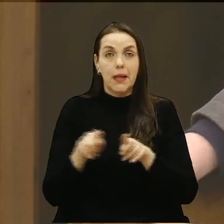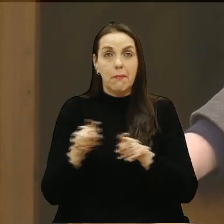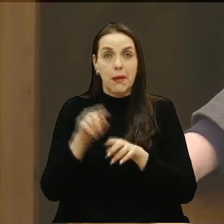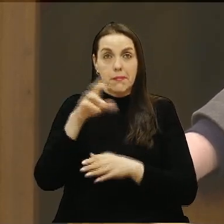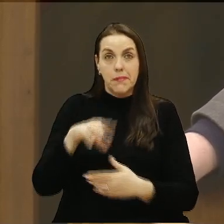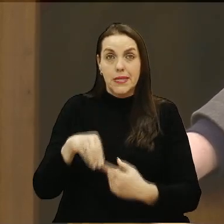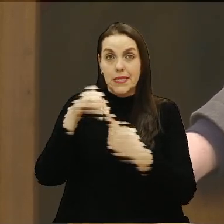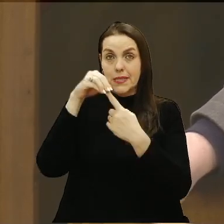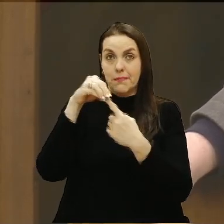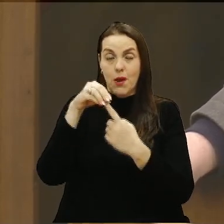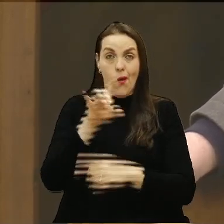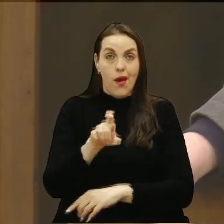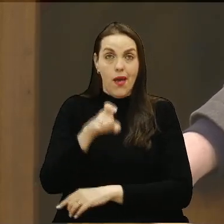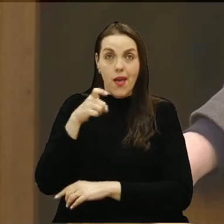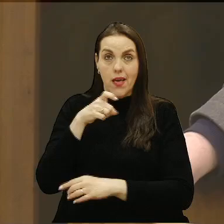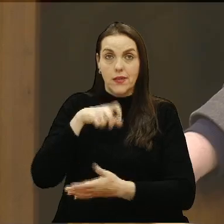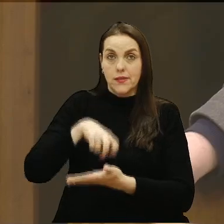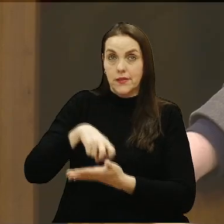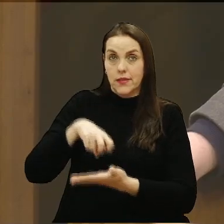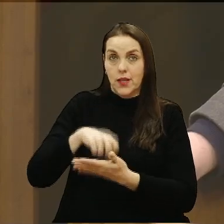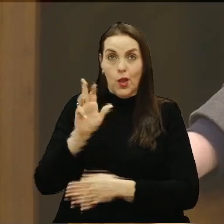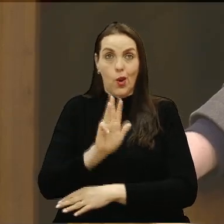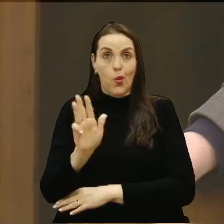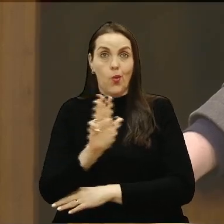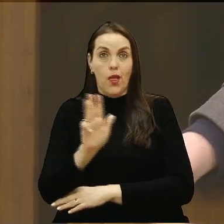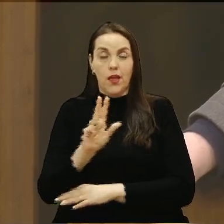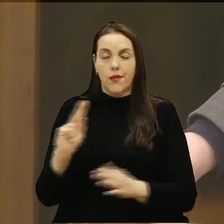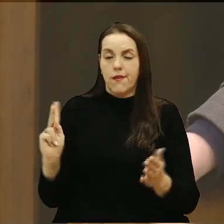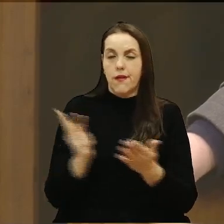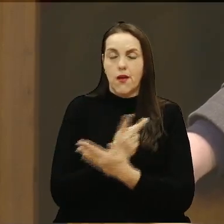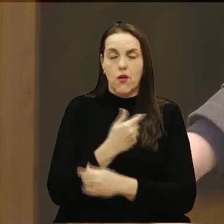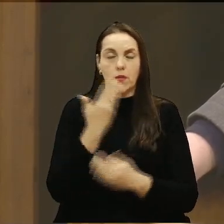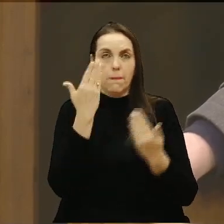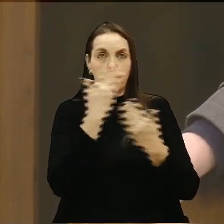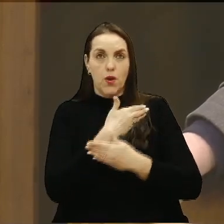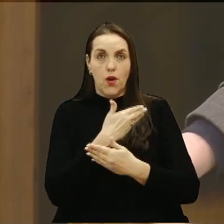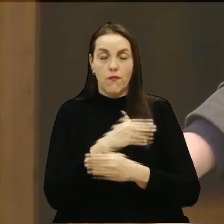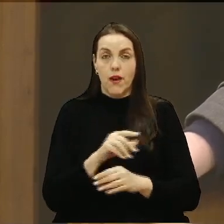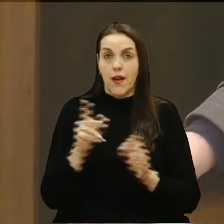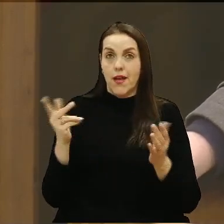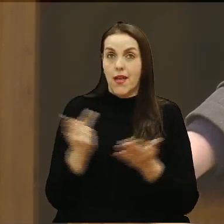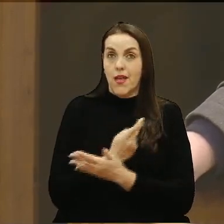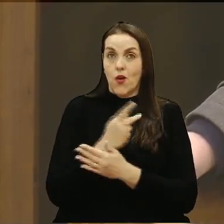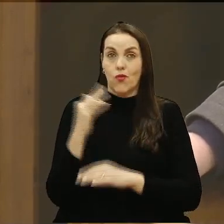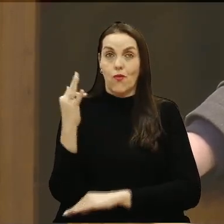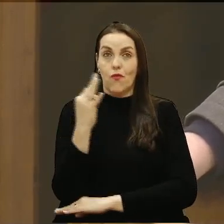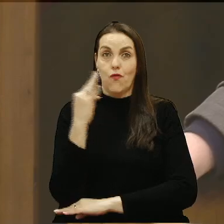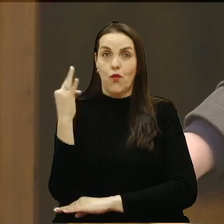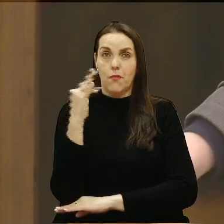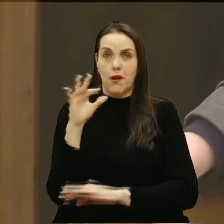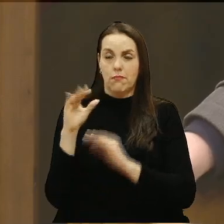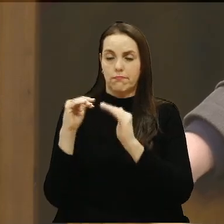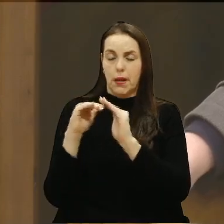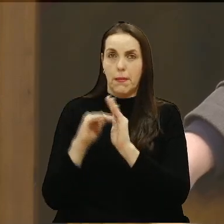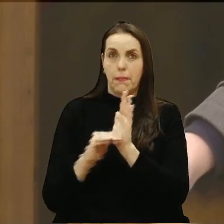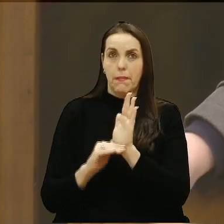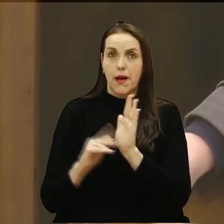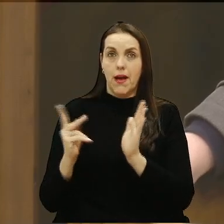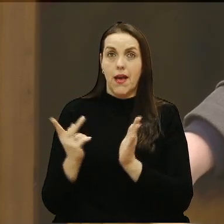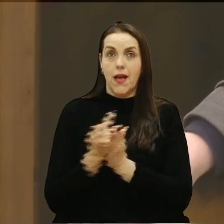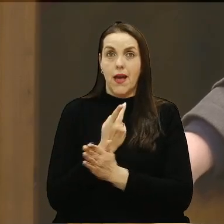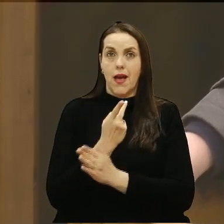foi condenado não por um erro de provas, mas por um erro de formalidade. Não foi um erro de matéria, foi um erro de formalidade, porque erraram o